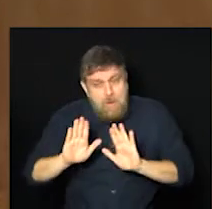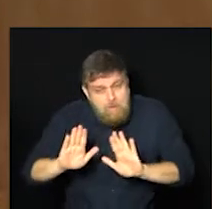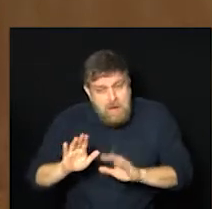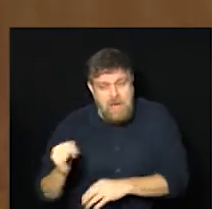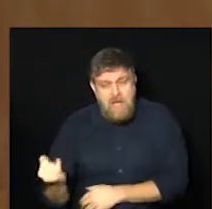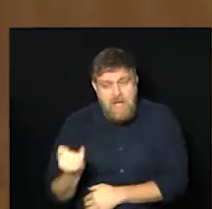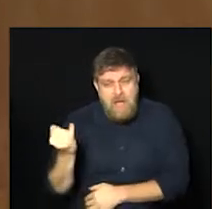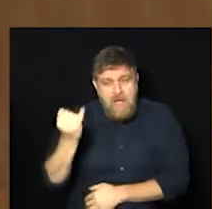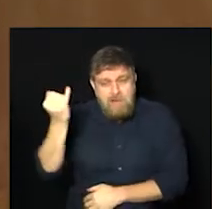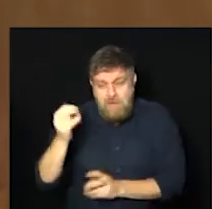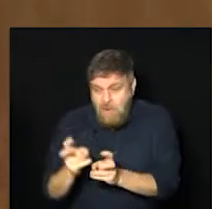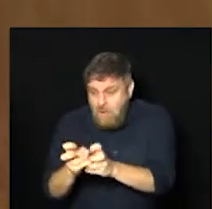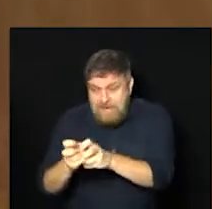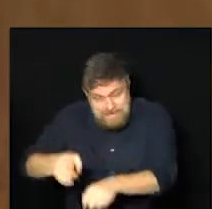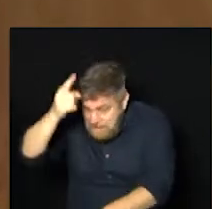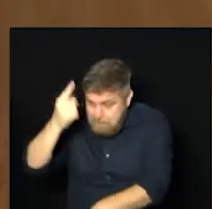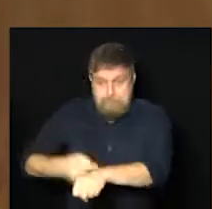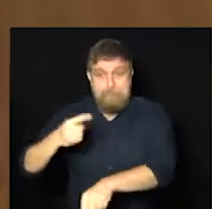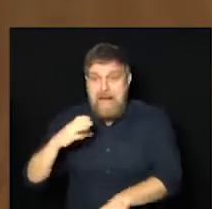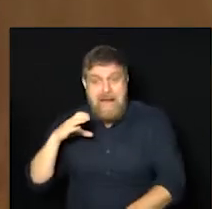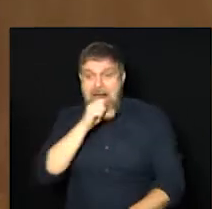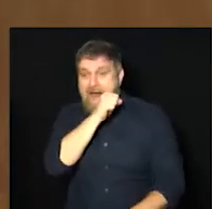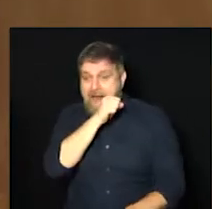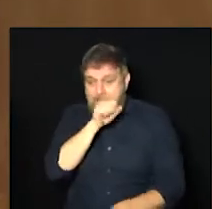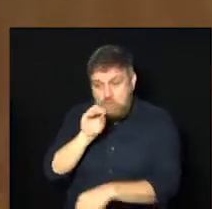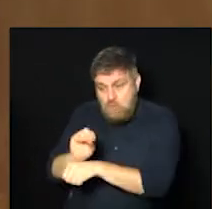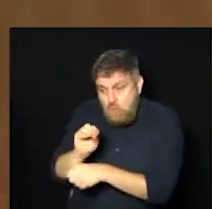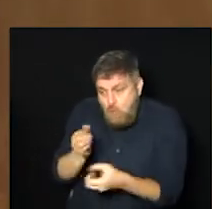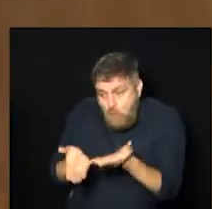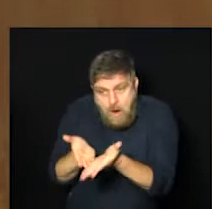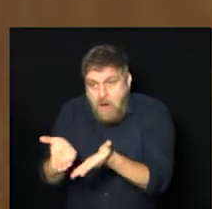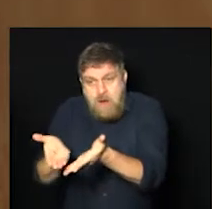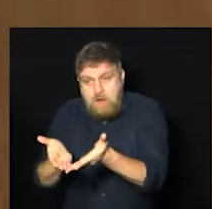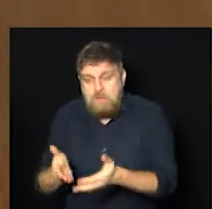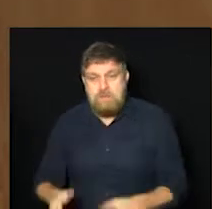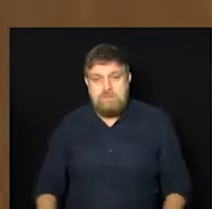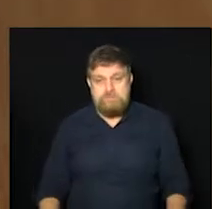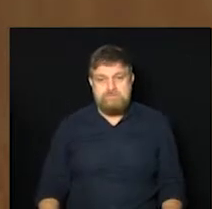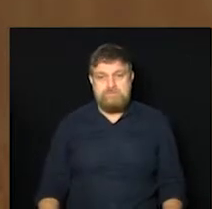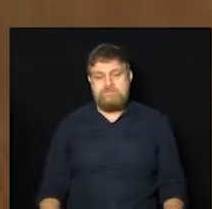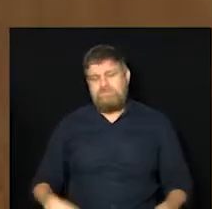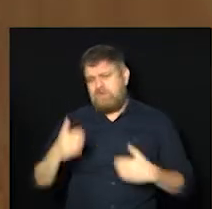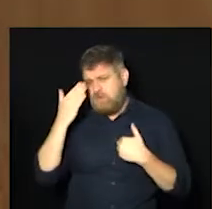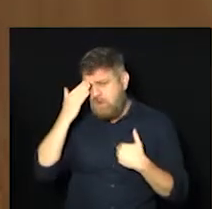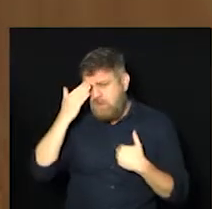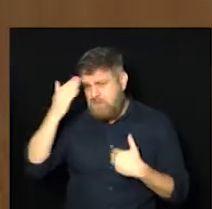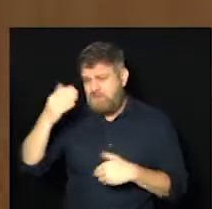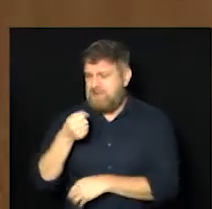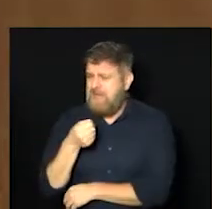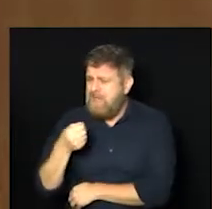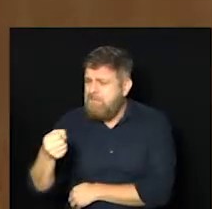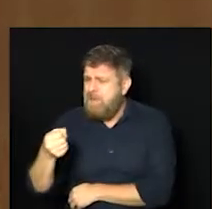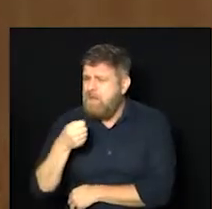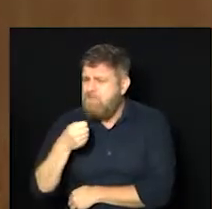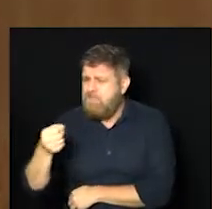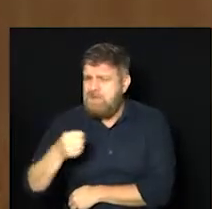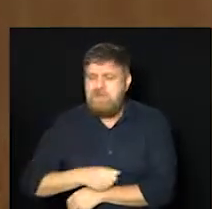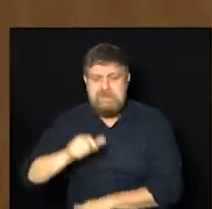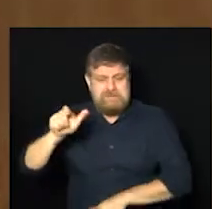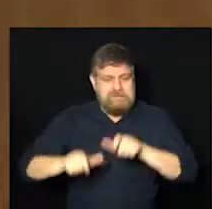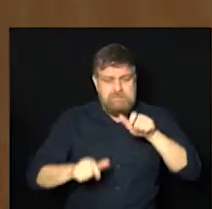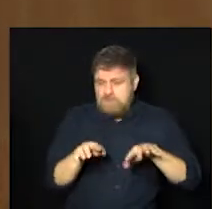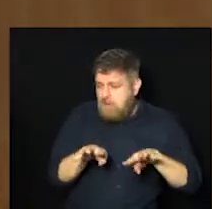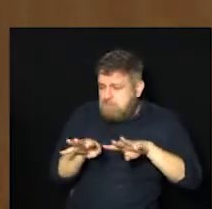que o câncer é urgência e deve ser tratado como tal. Então tá bom, muito obrigado pela entrevista, certamente muito